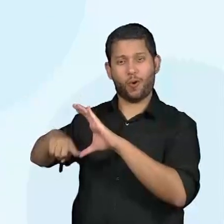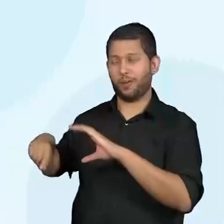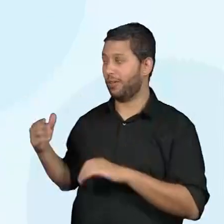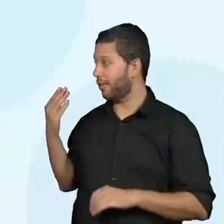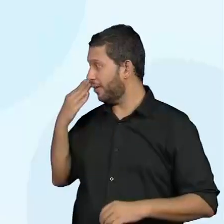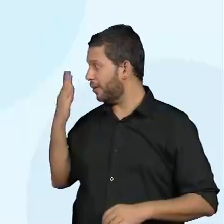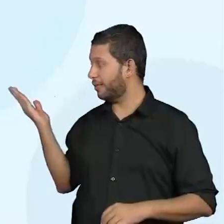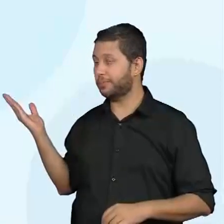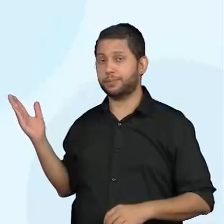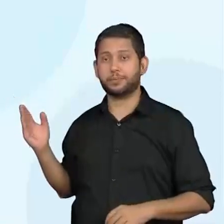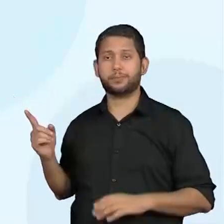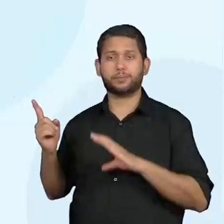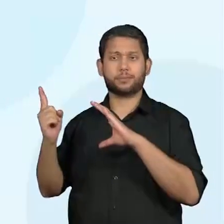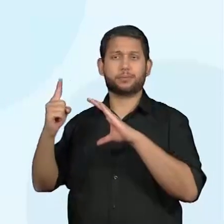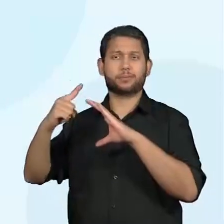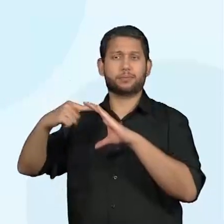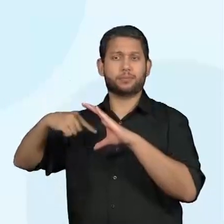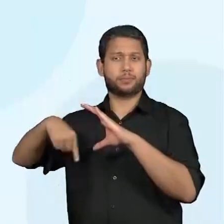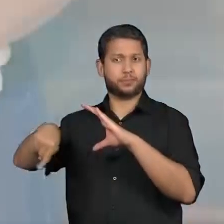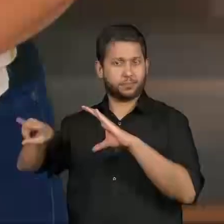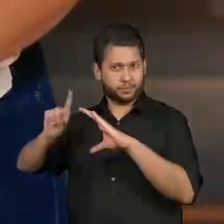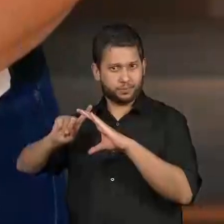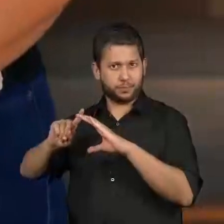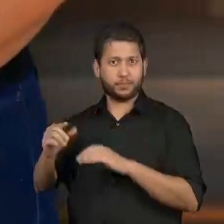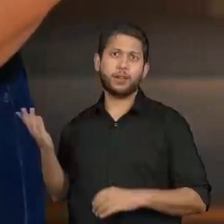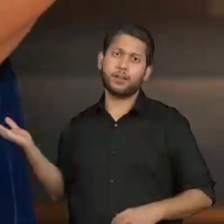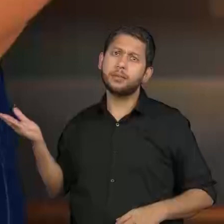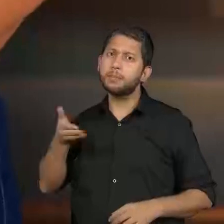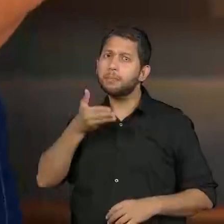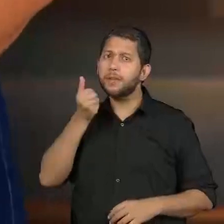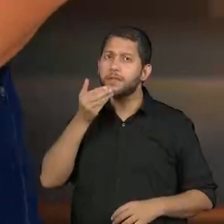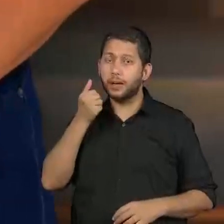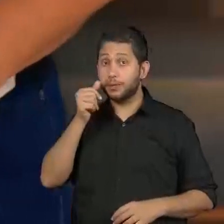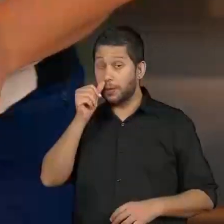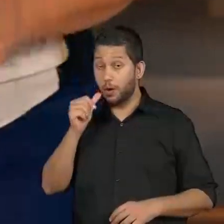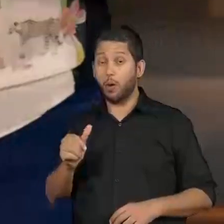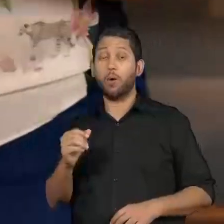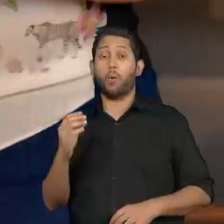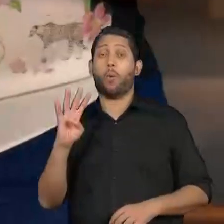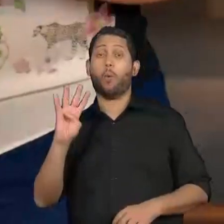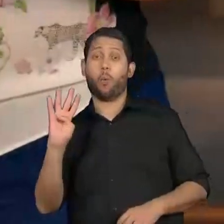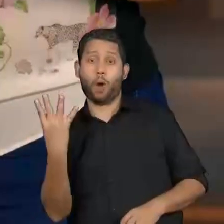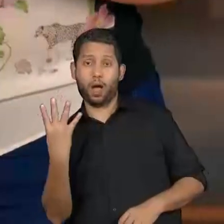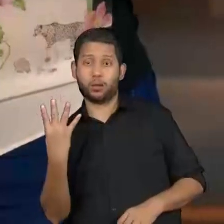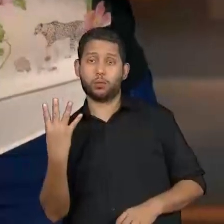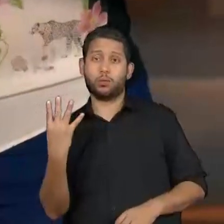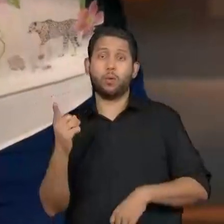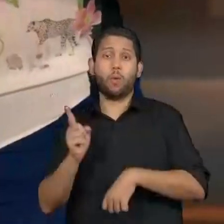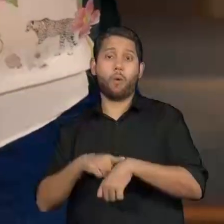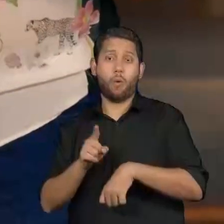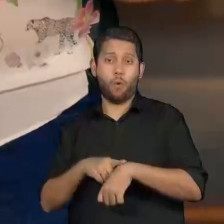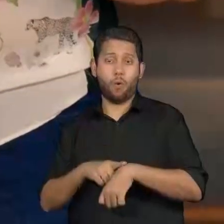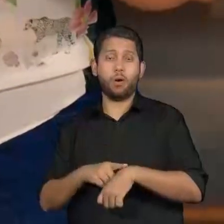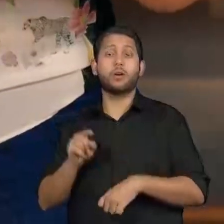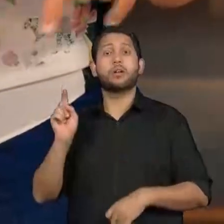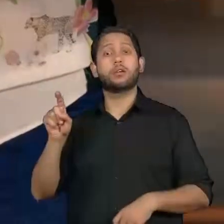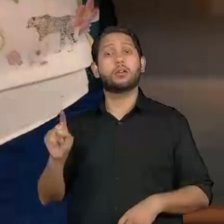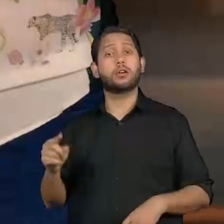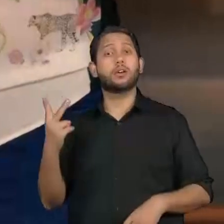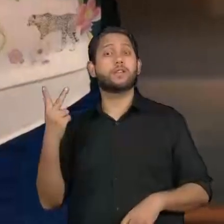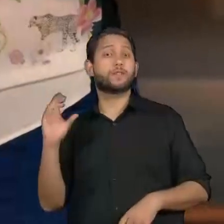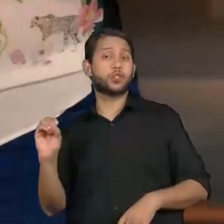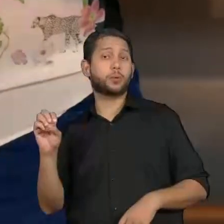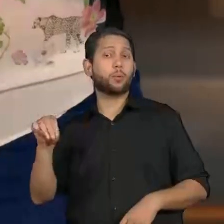4 horas e 20. Que acho que esse aqui fica mais fácil. Eu vou rodar, primeiro eu vou rodar